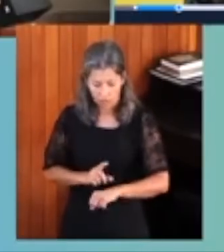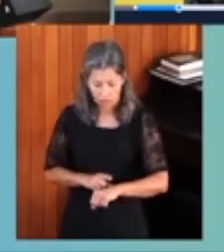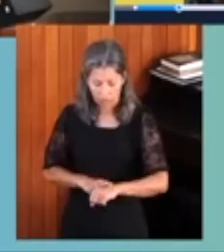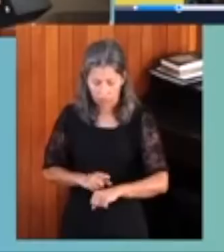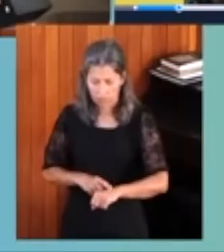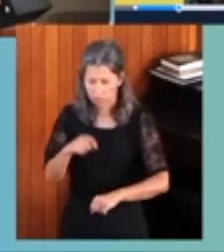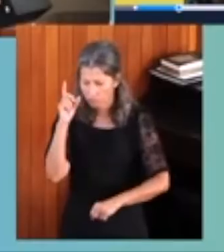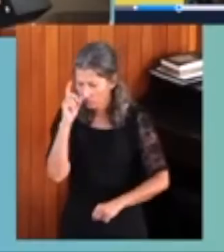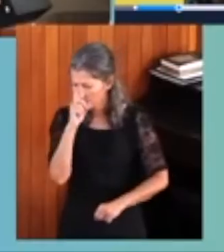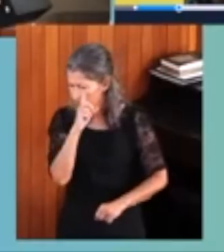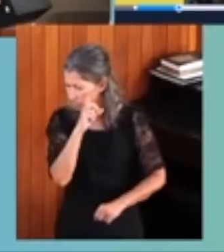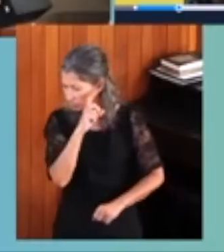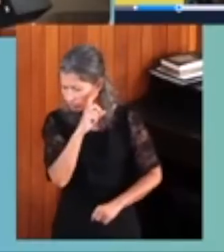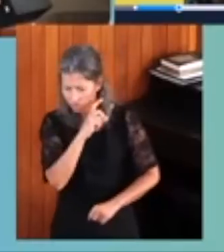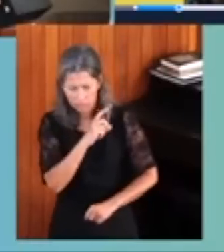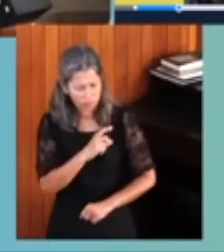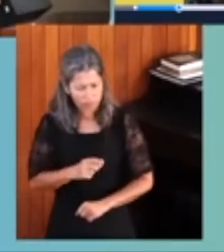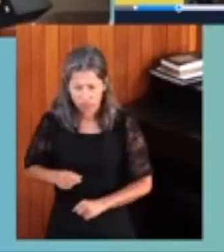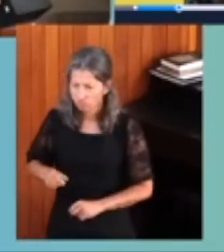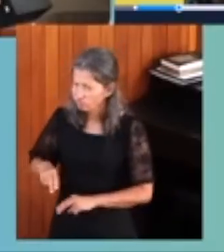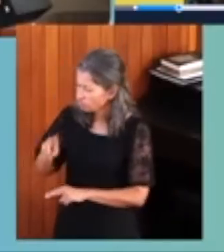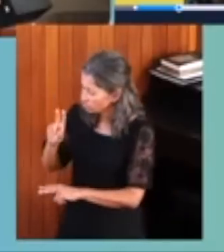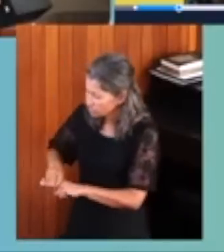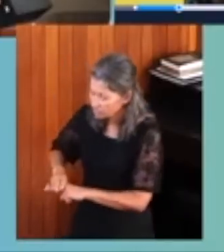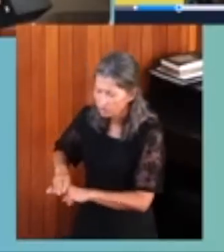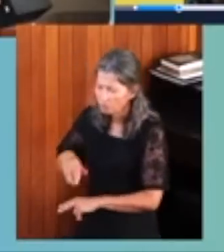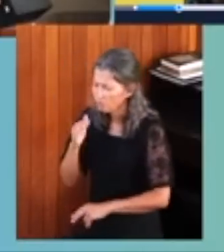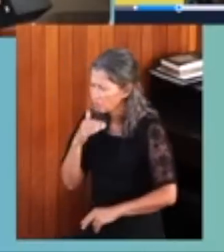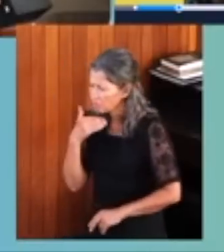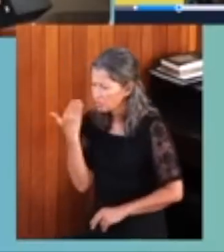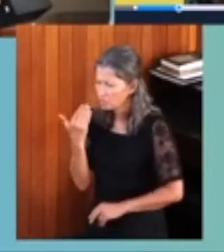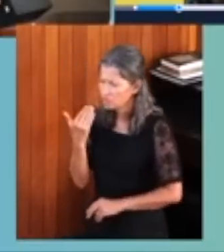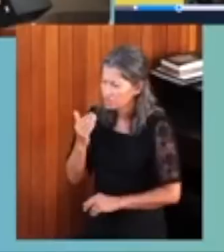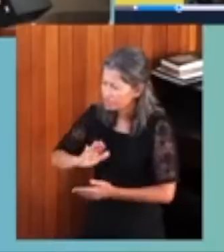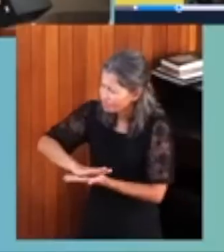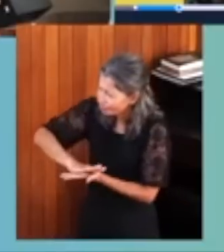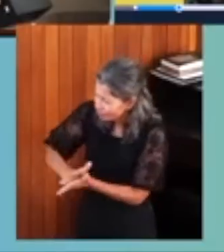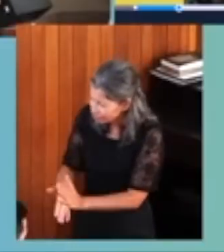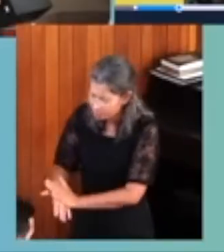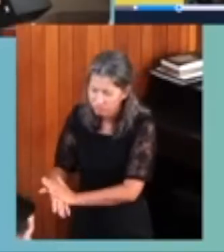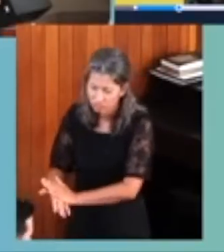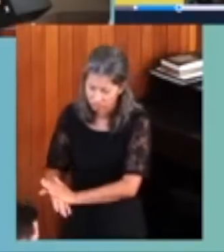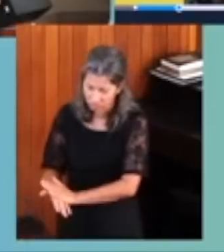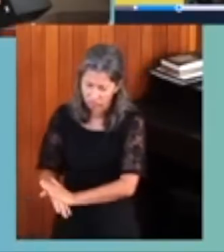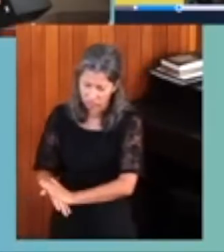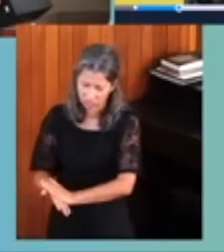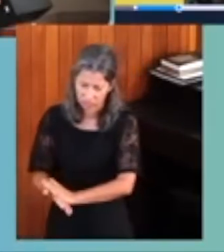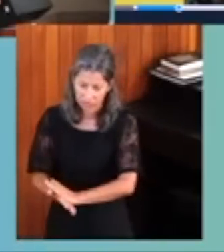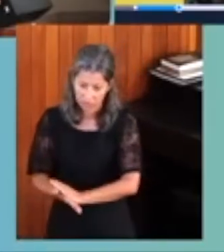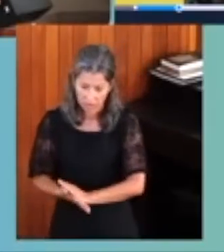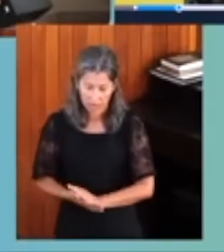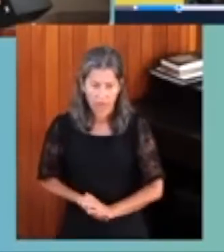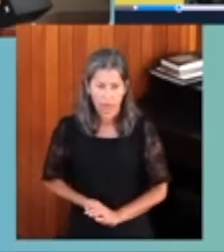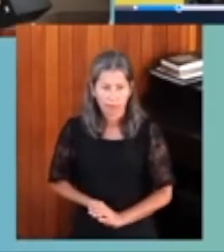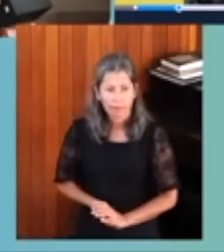de prisões, mortes e devastação. Os 4 cavaleiros ajudam a gente a entender melhor o